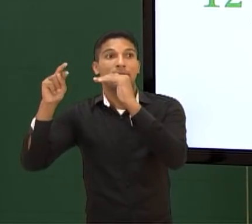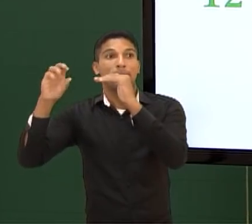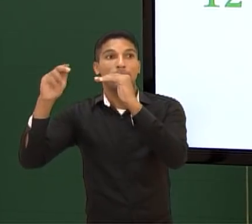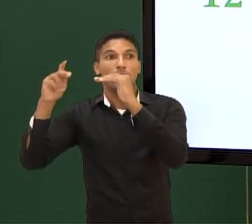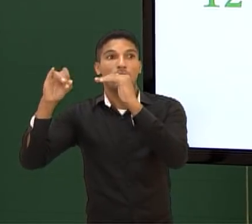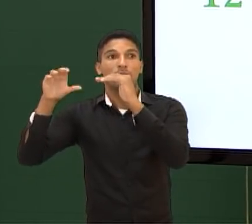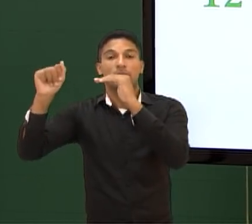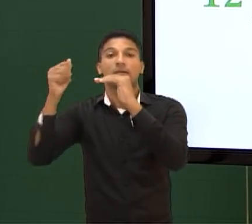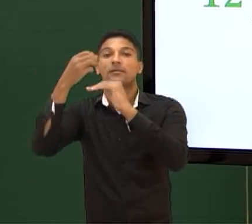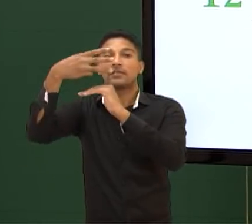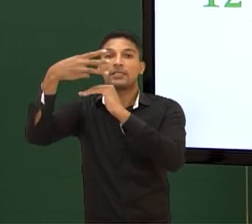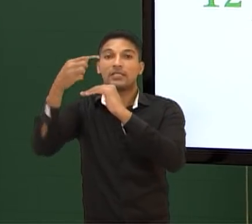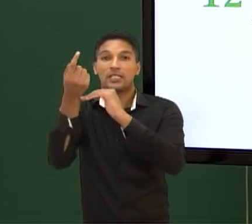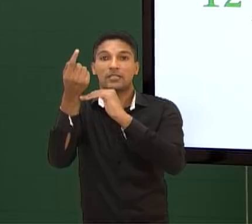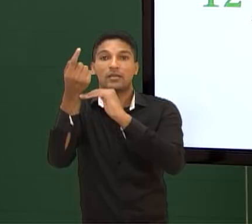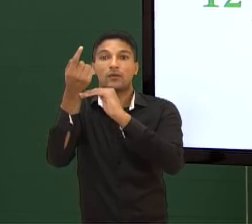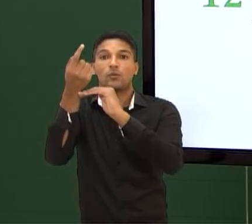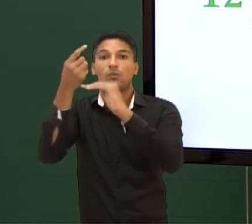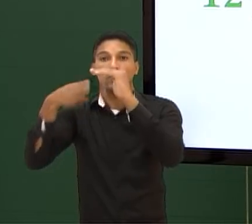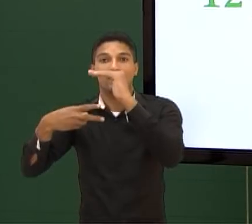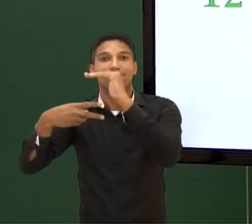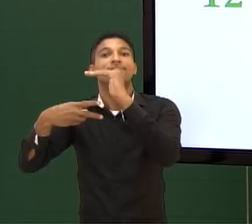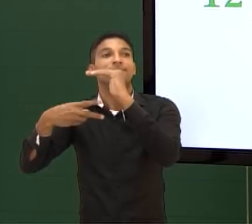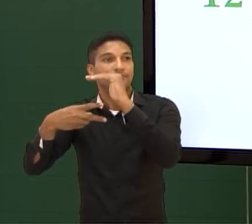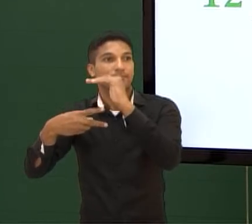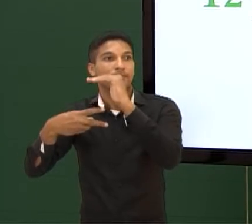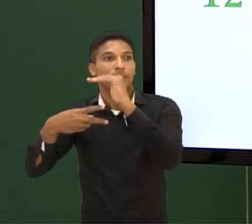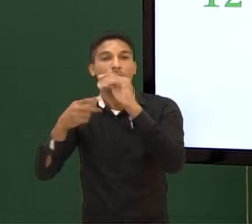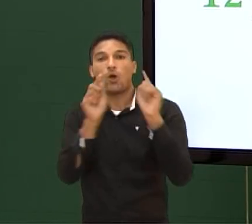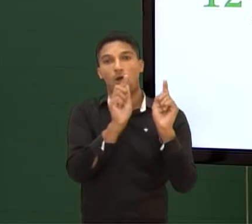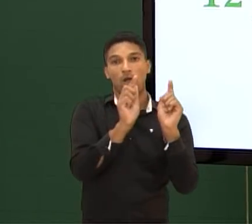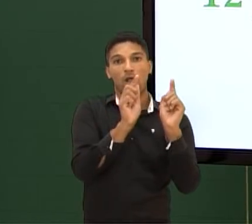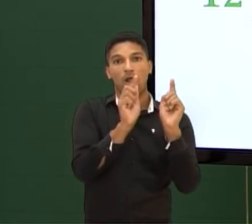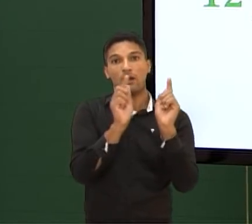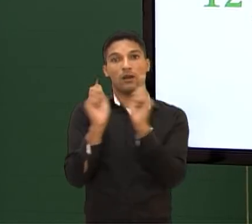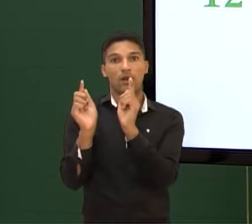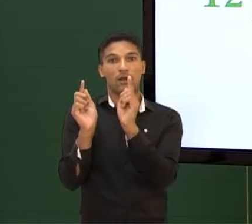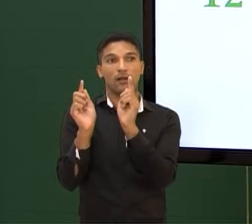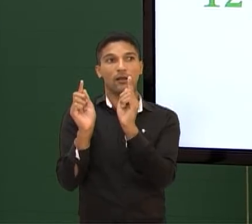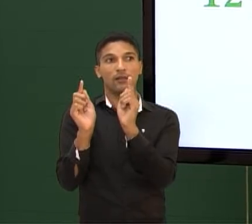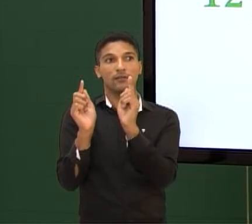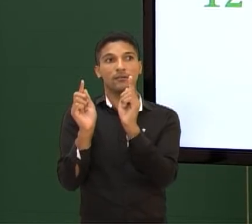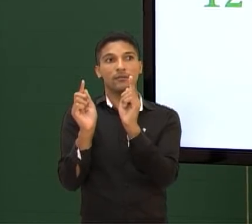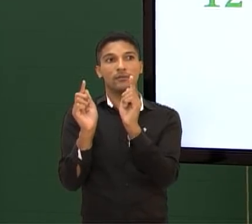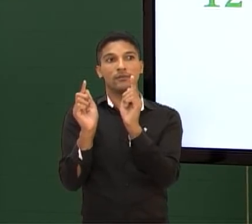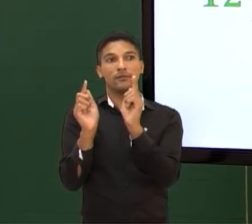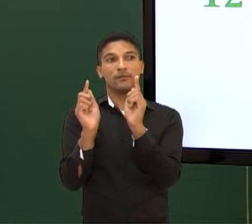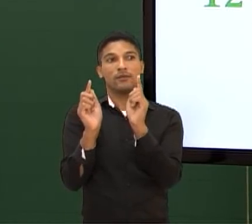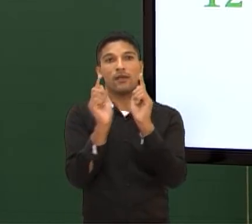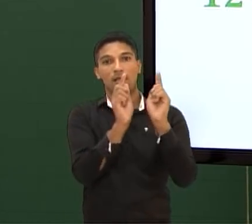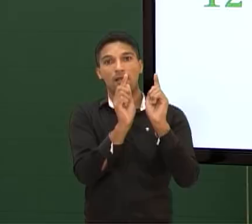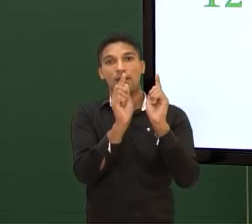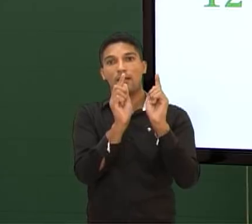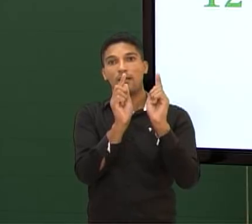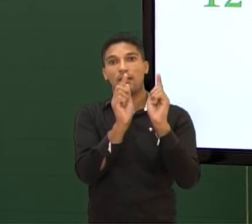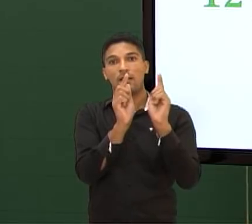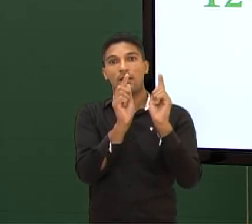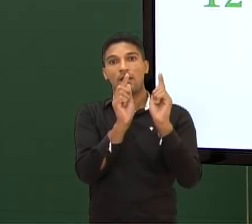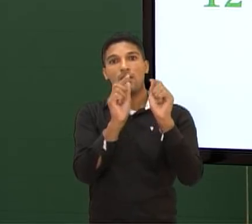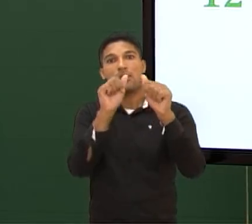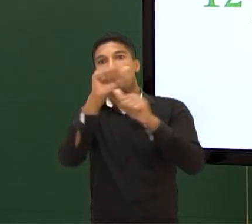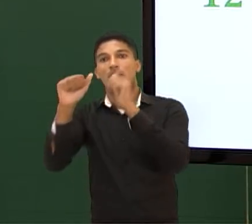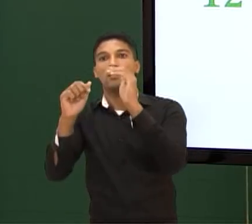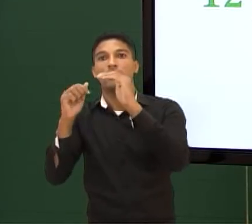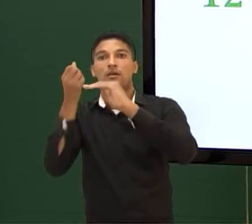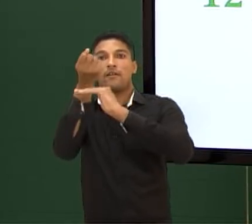é 31 meios, certo? Transformei meu número misto em fração o quê? Imprópria. Por que mesmo que a fração